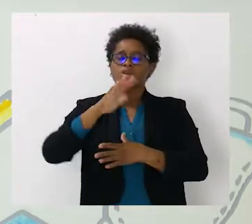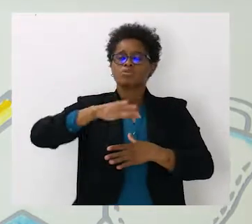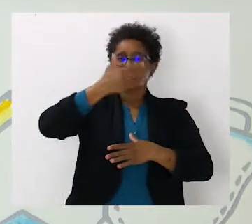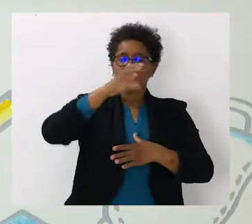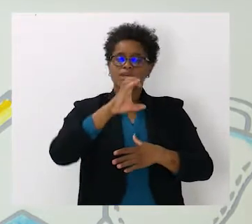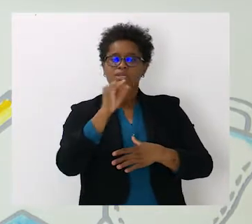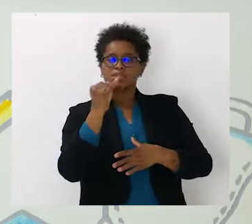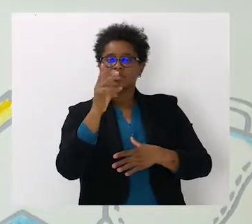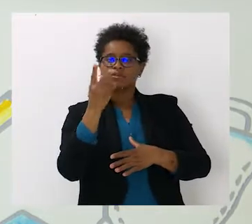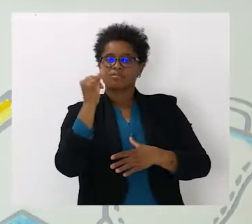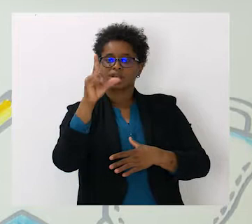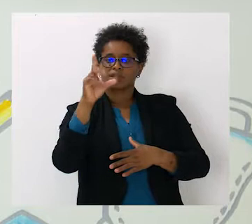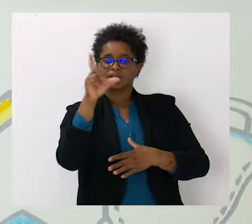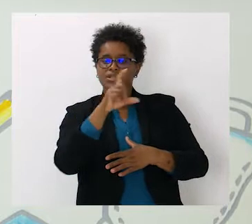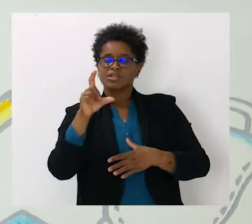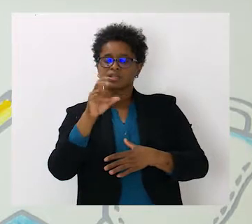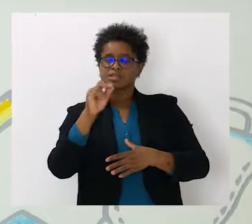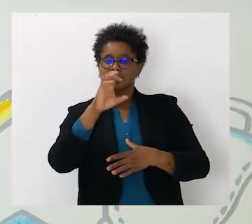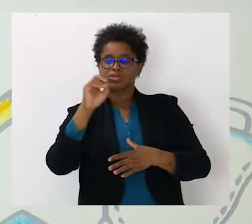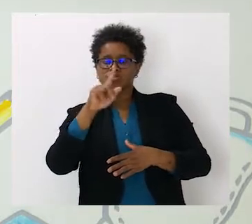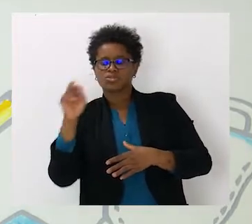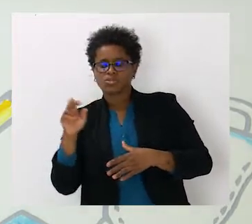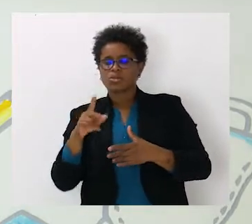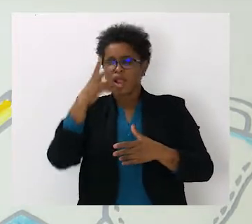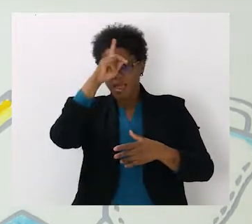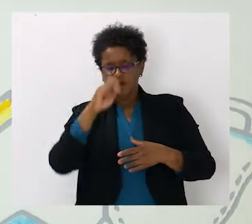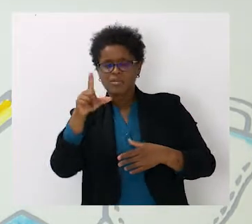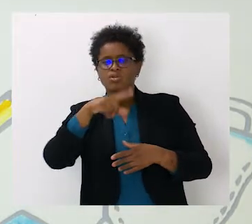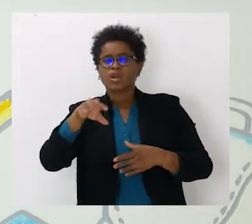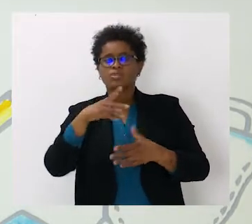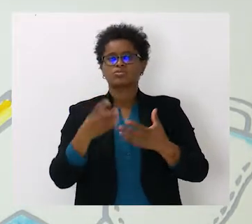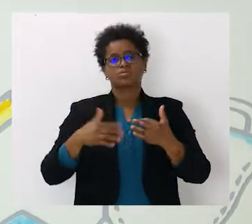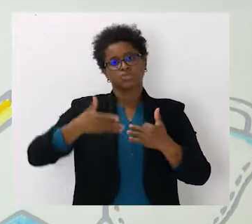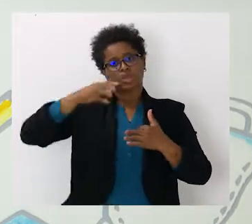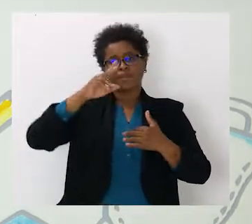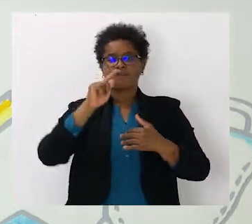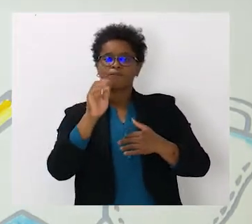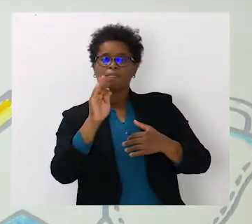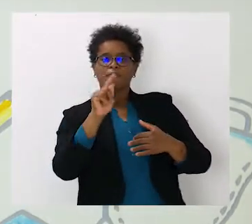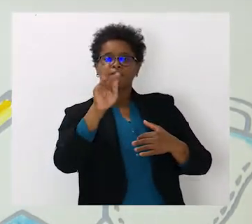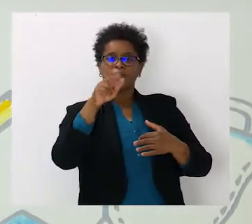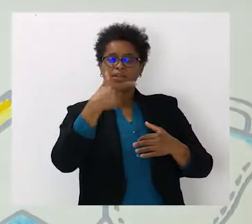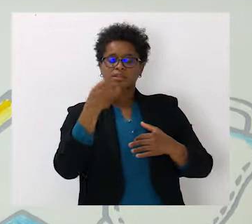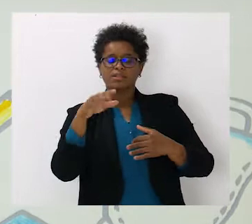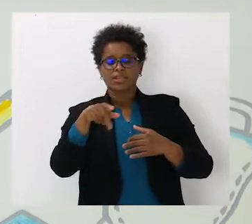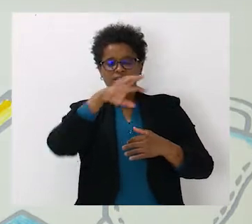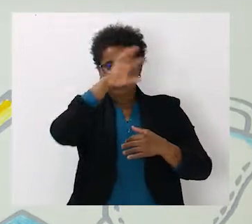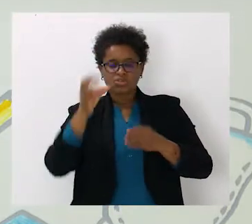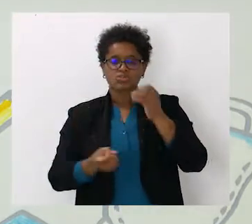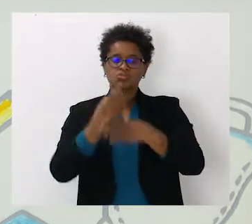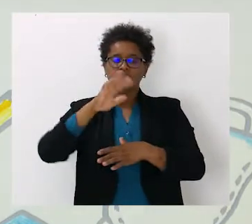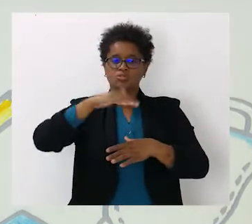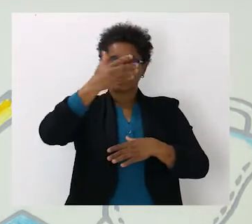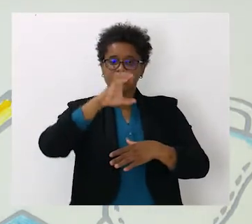as primeiras civilizações. Lembrem-se da zona do Crescente Fértil. Portanto, são nessas regiões que surgiram